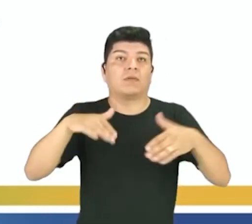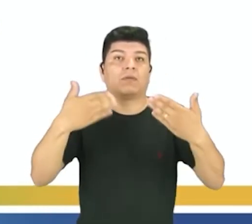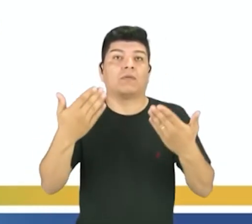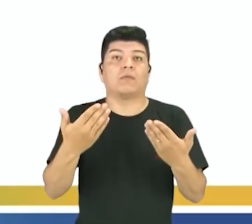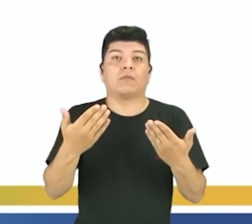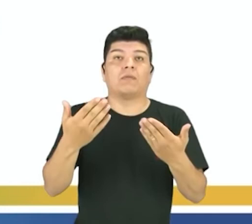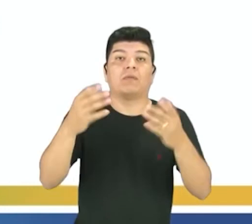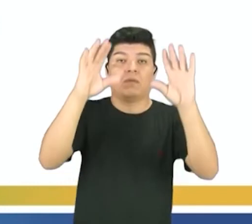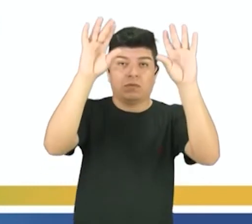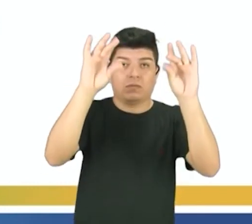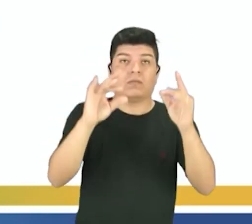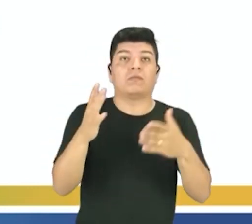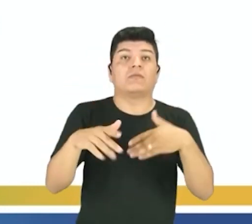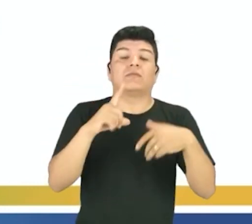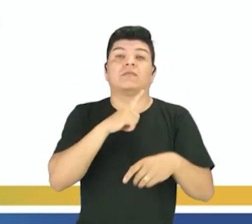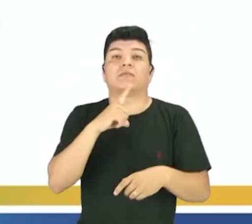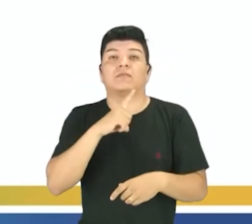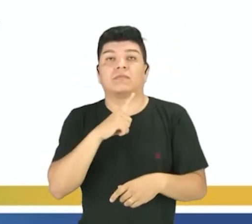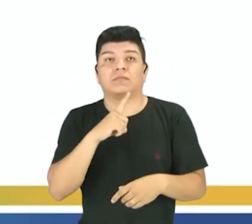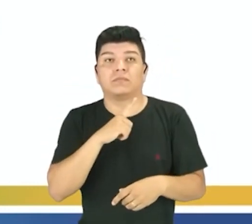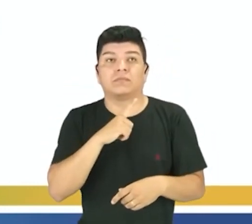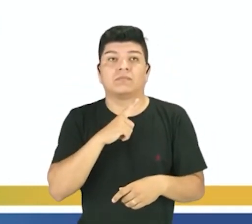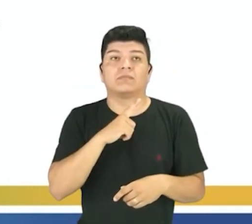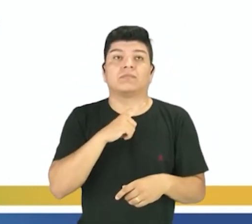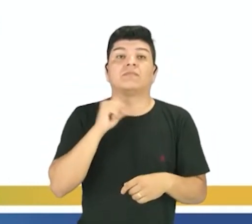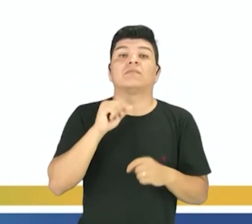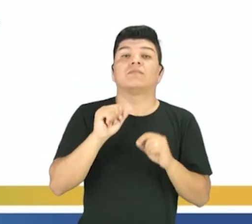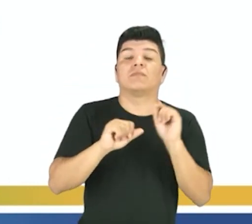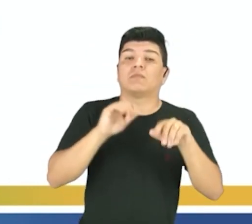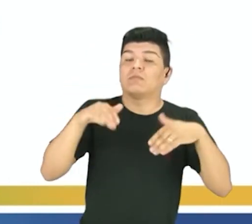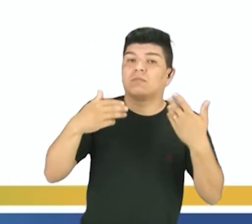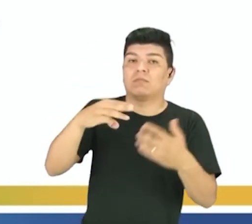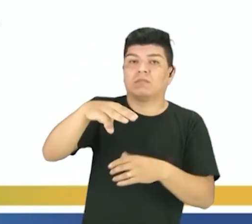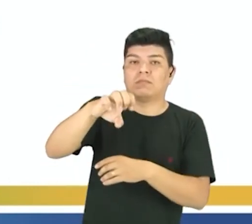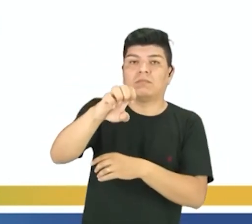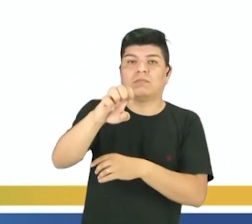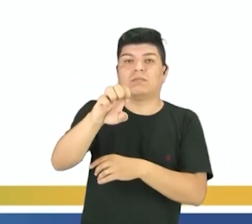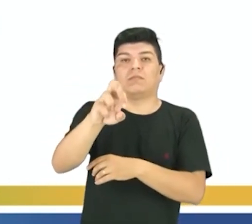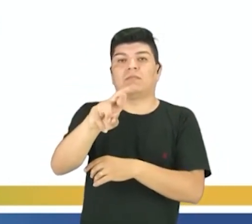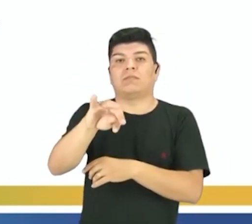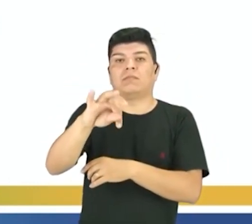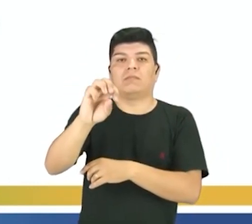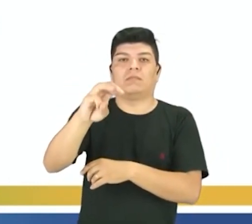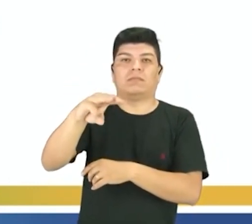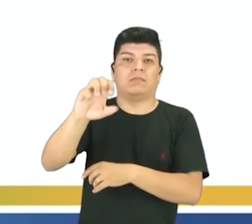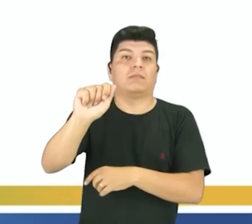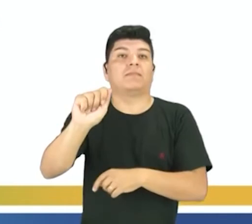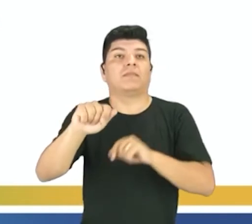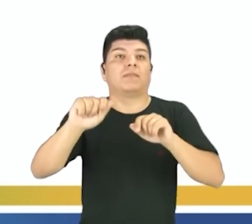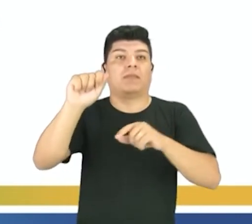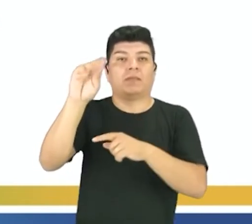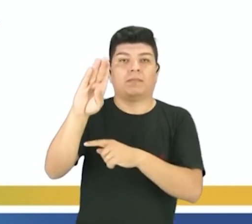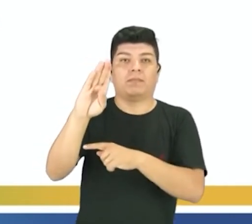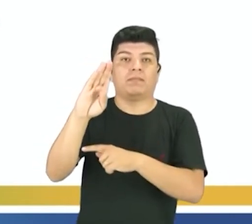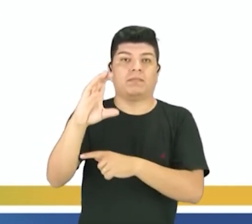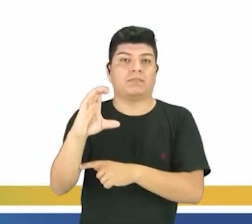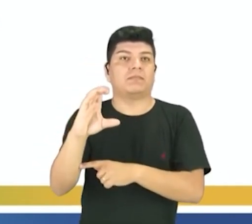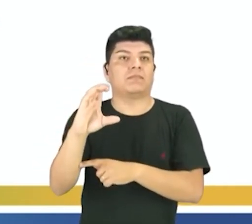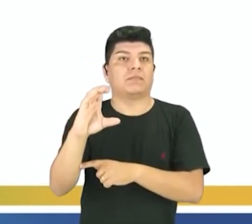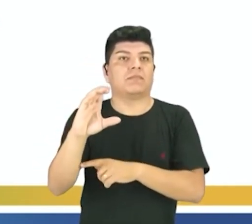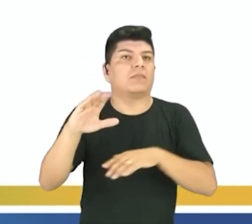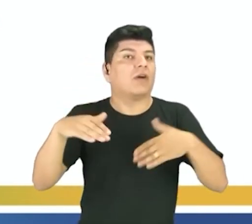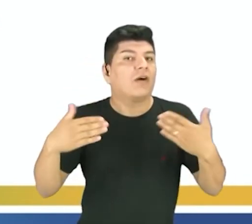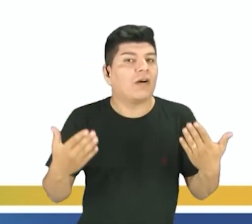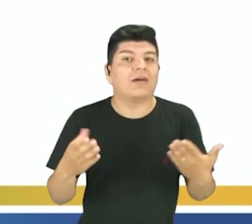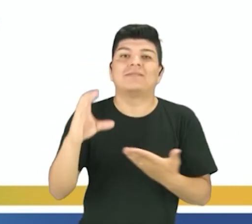você acha que temos um tipo de, meristema? A, B ou C? Vamos lá? Lógico